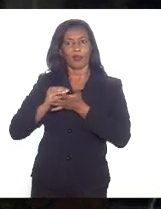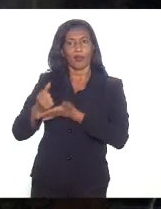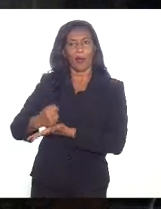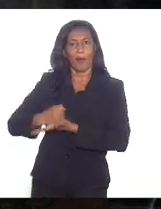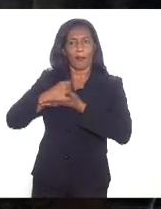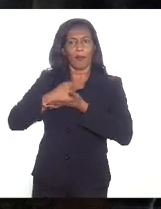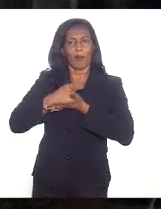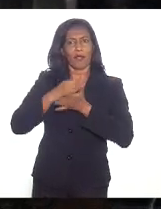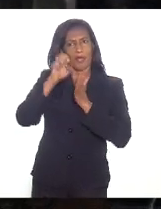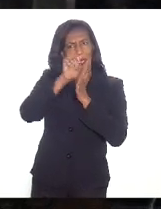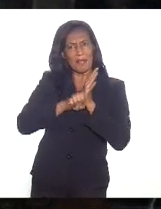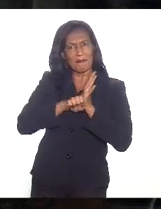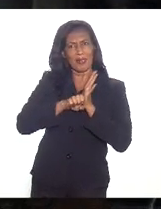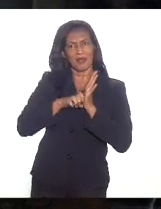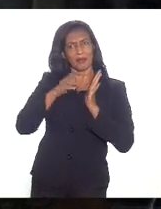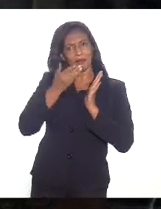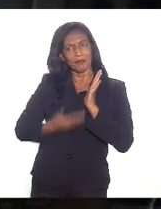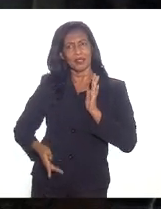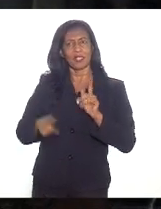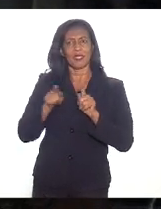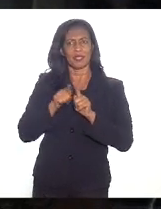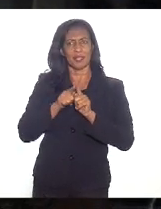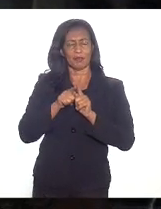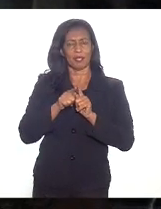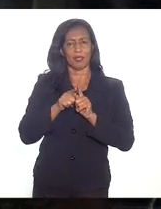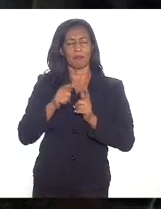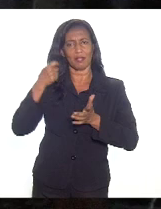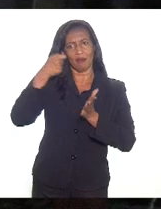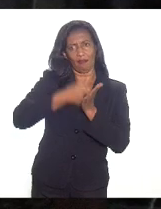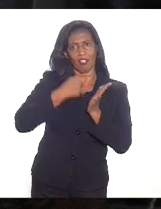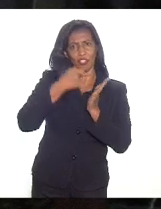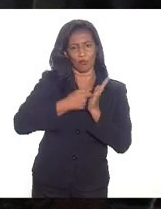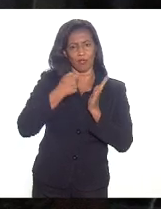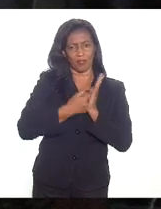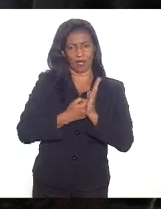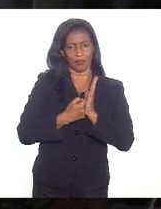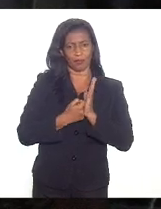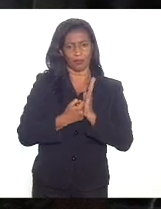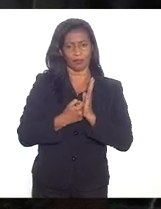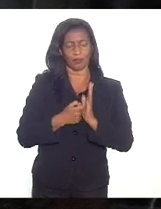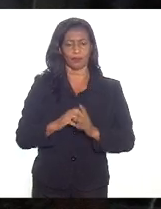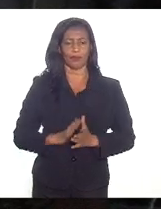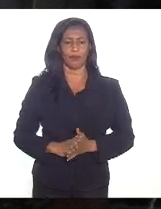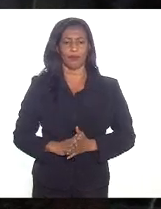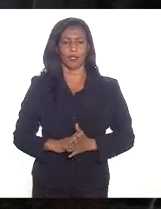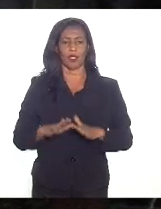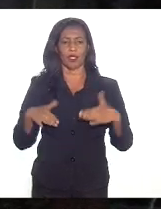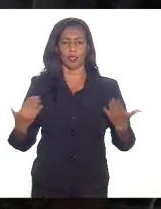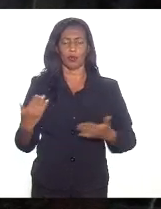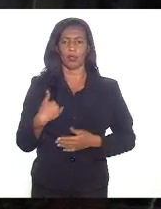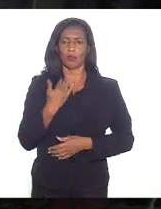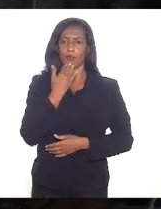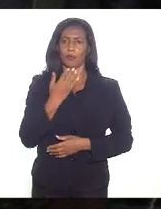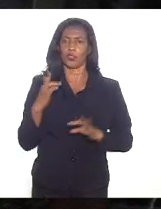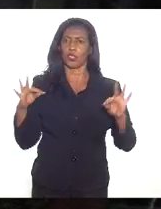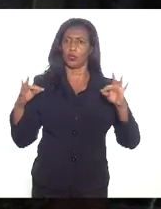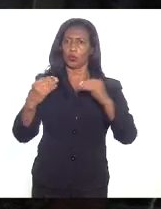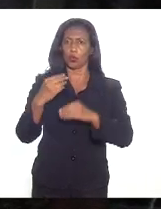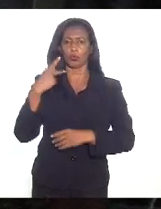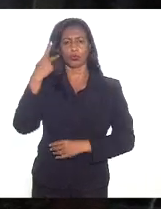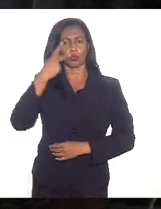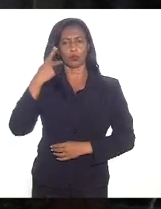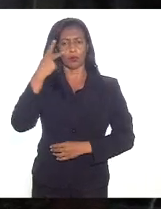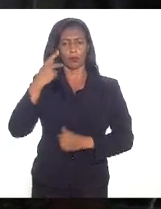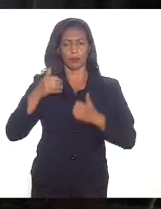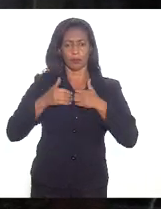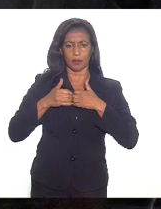Teoricamente, a emenda cairia, mas não seria regimental. Então, eu vou pedir a todos os parlamentares que daqui para